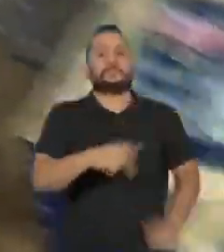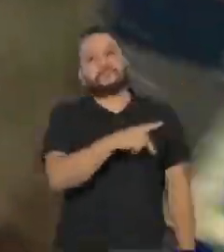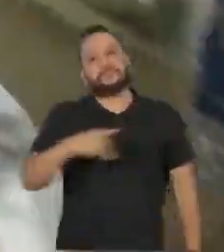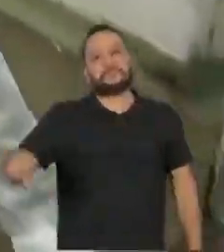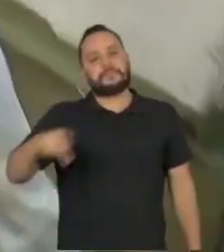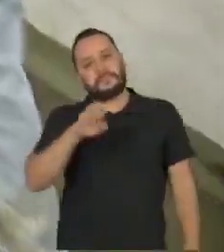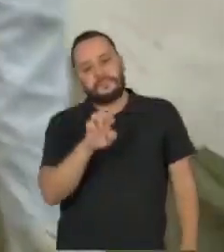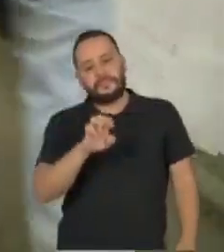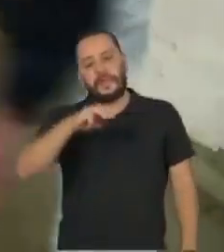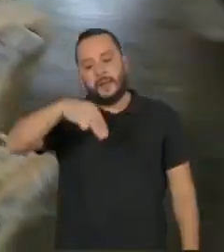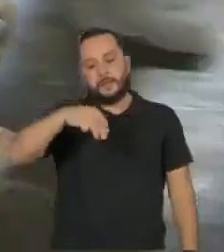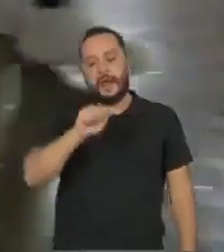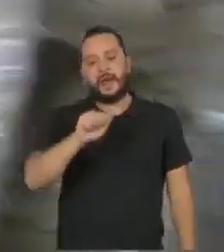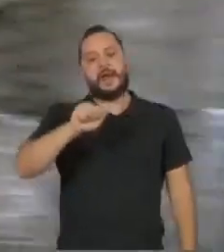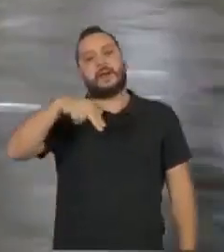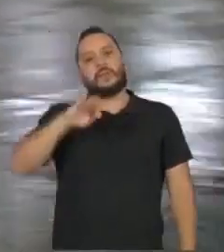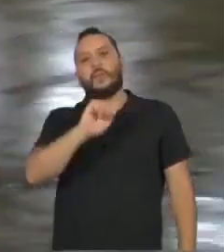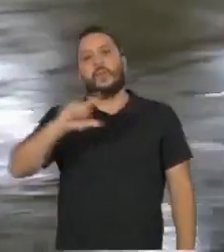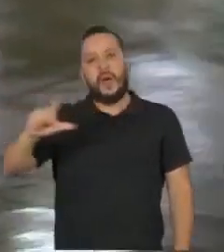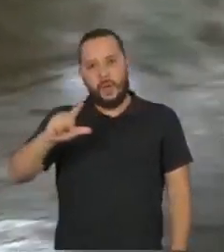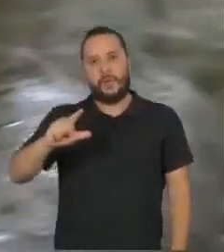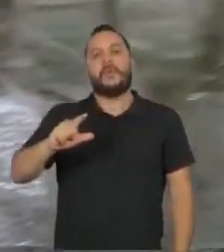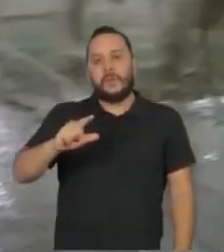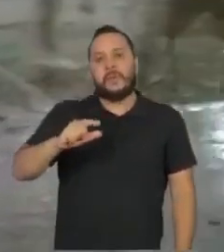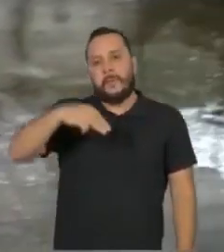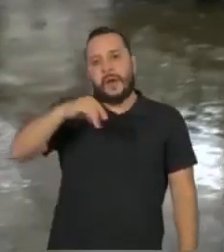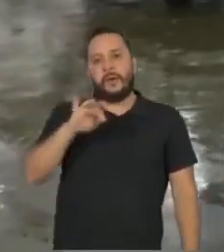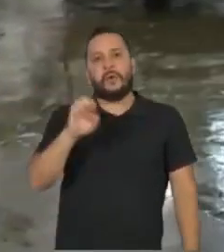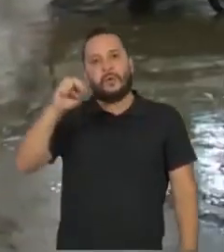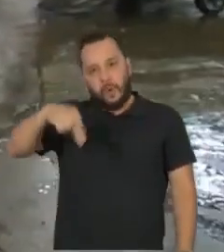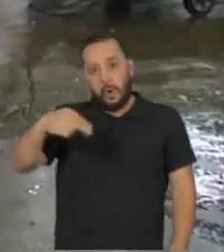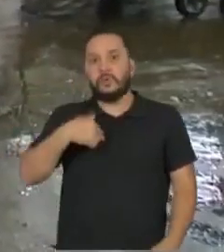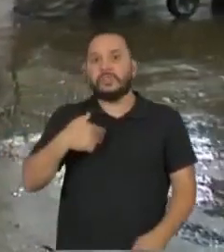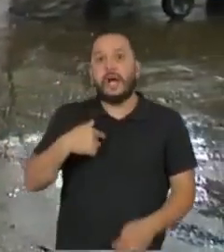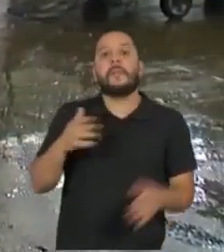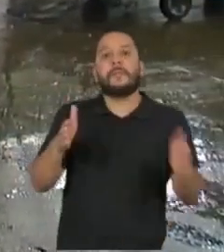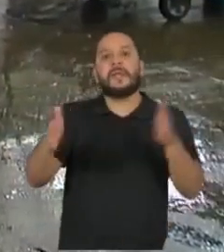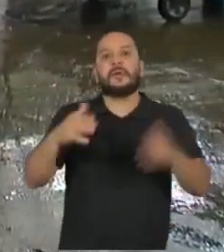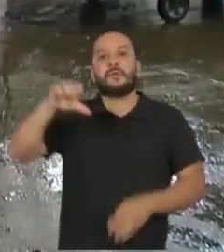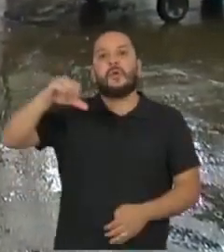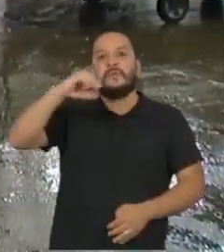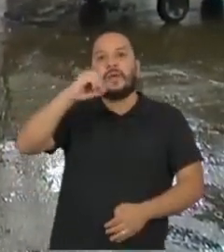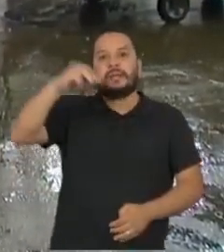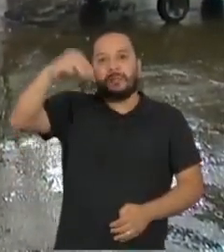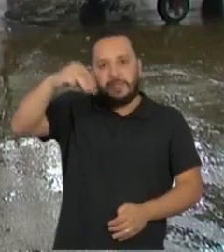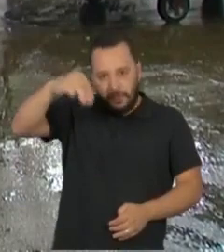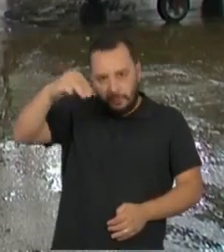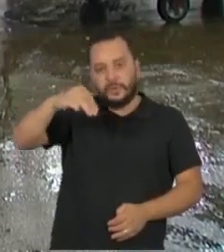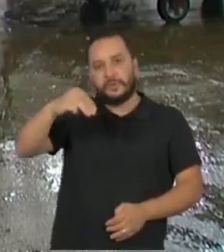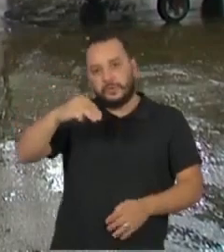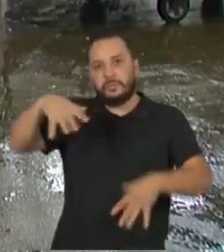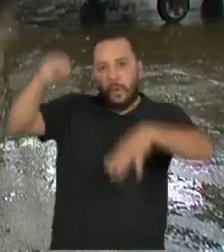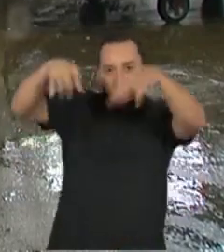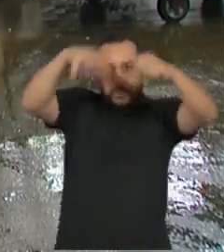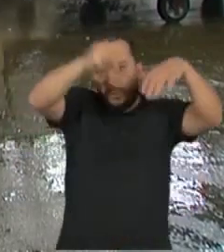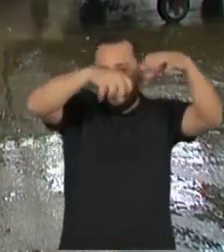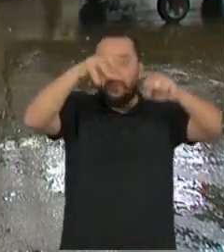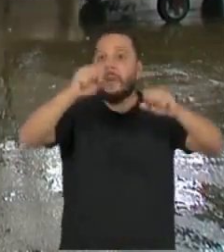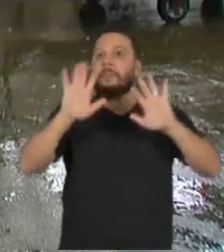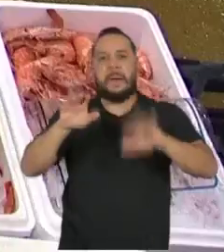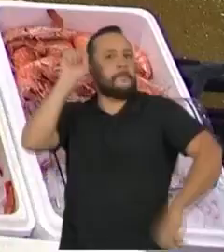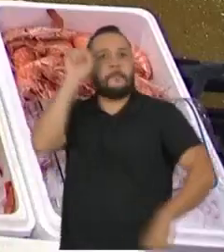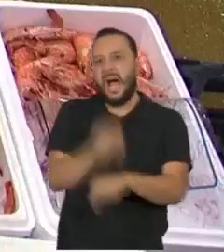Emmanuel Macron. O corte durou 90 minutos, a energia de emergência foi acionada e não houve paralisação